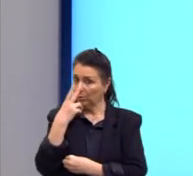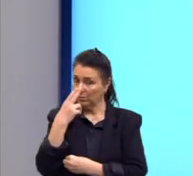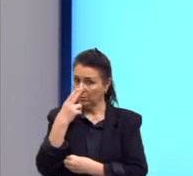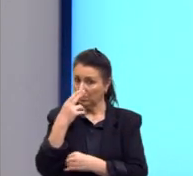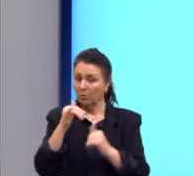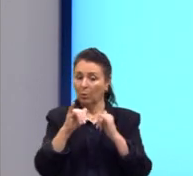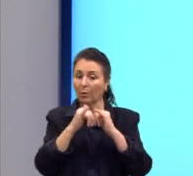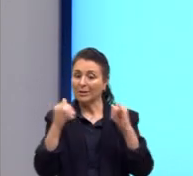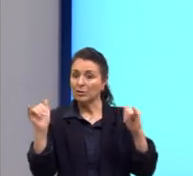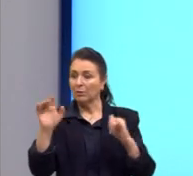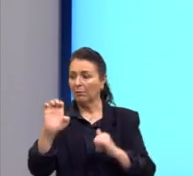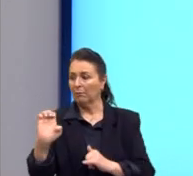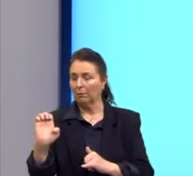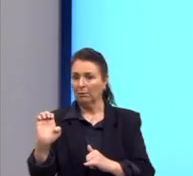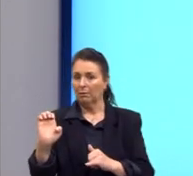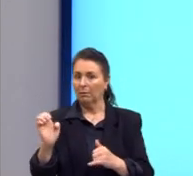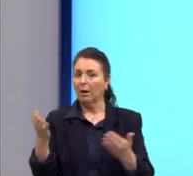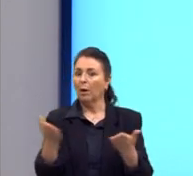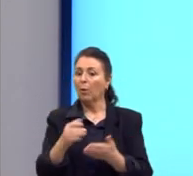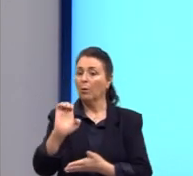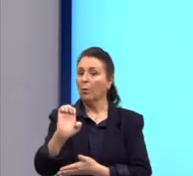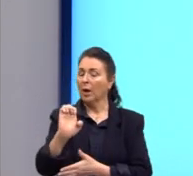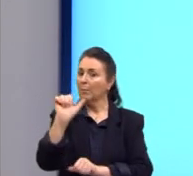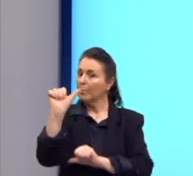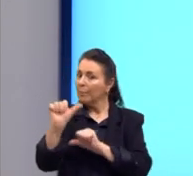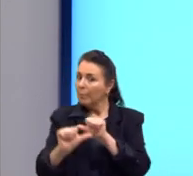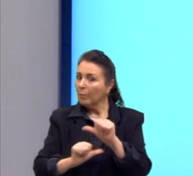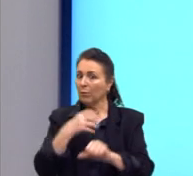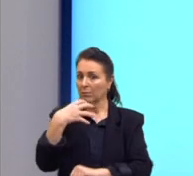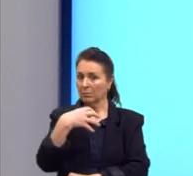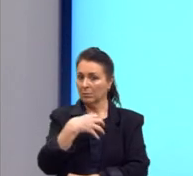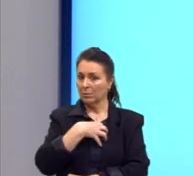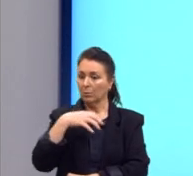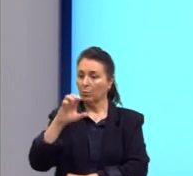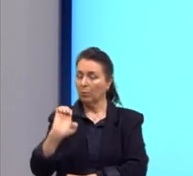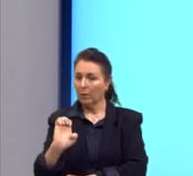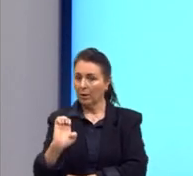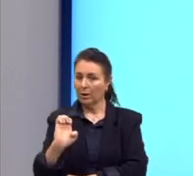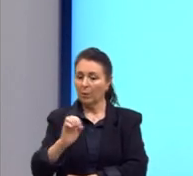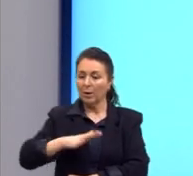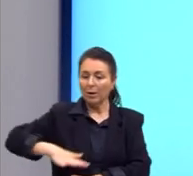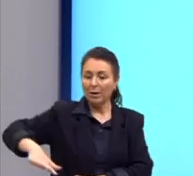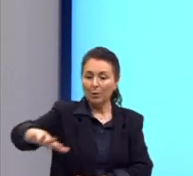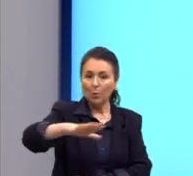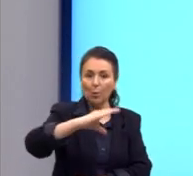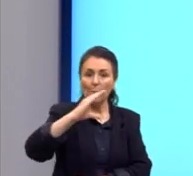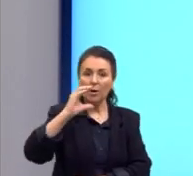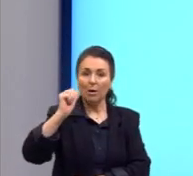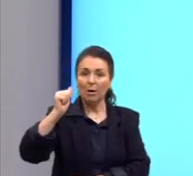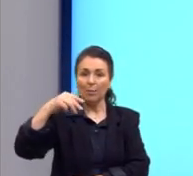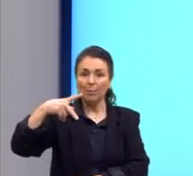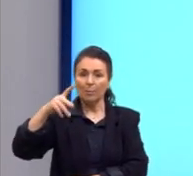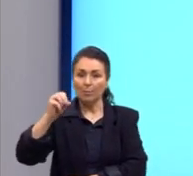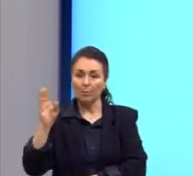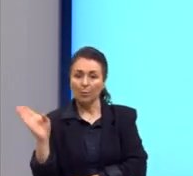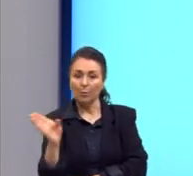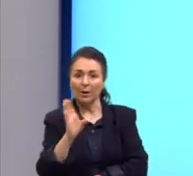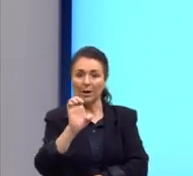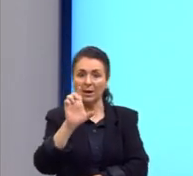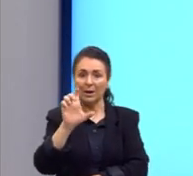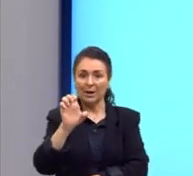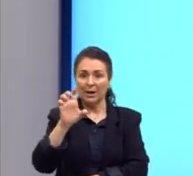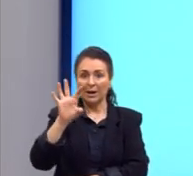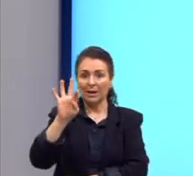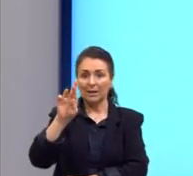sendo na letra e e agora esse e significa outra coisa é o campo elétrico então muito cuidado né E